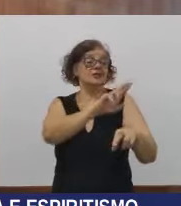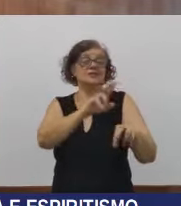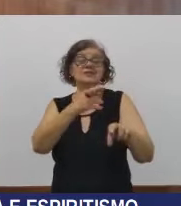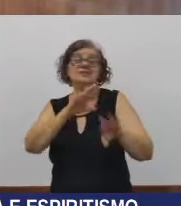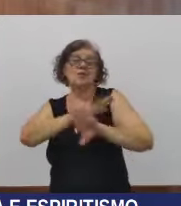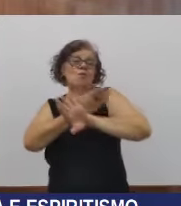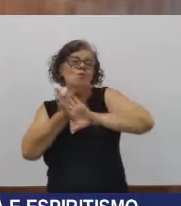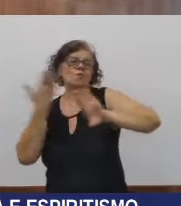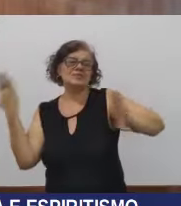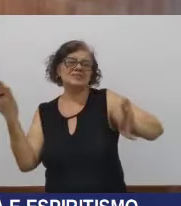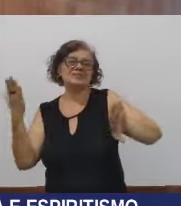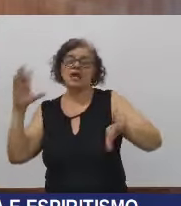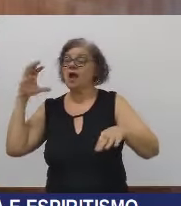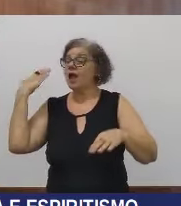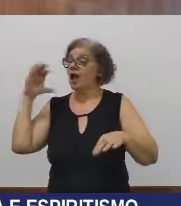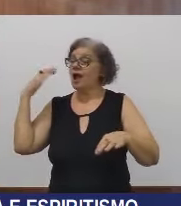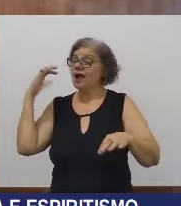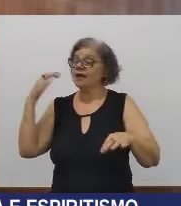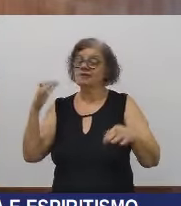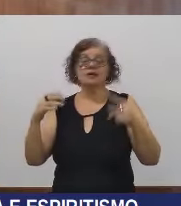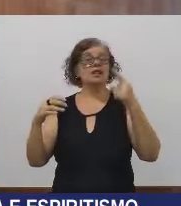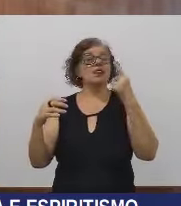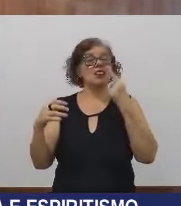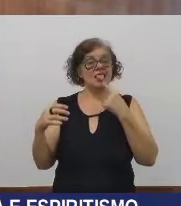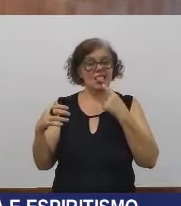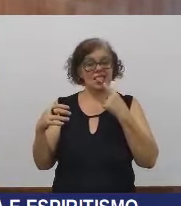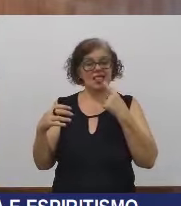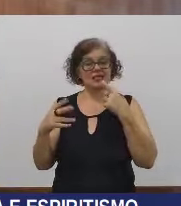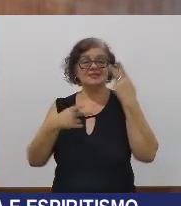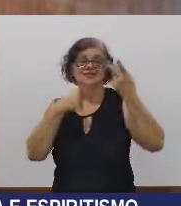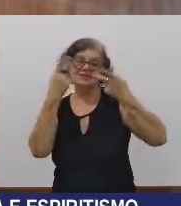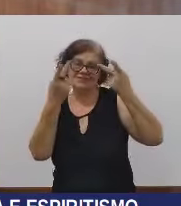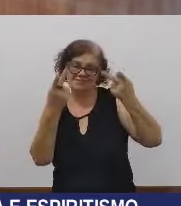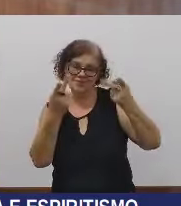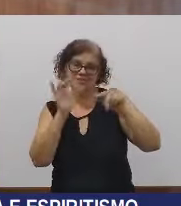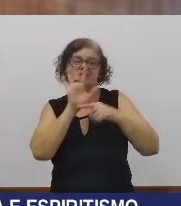ciência é cega. Albert Einstein.